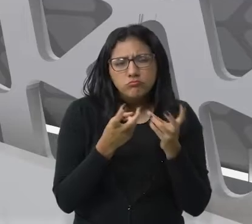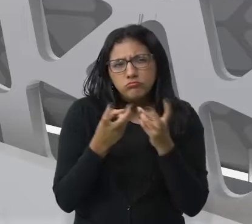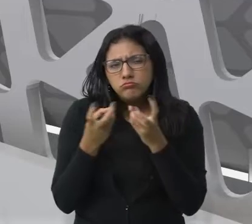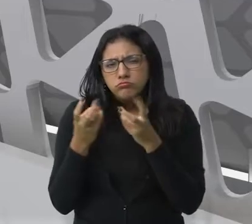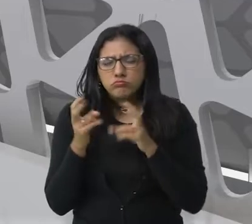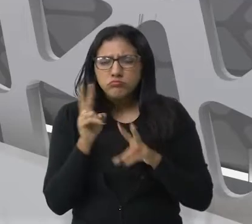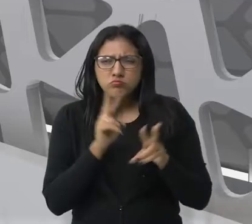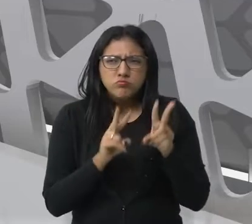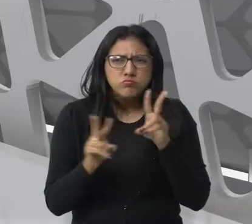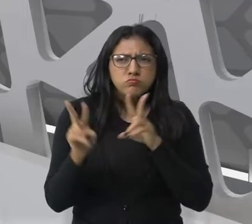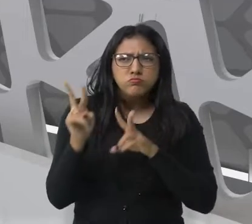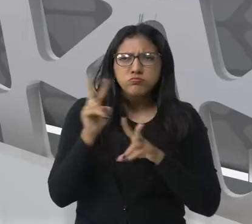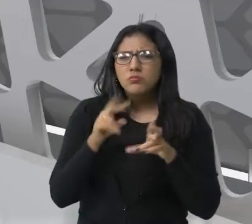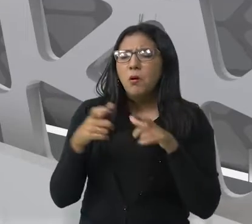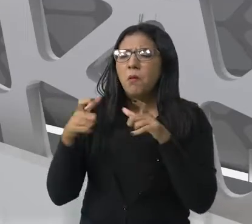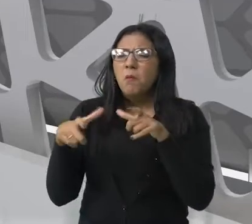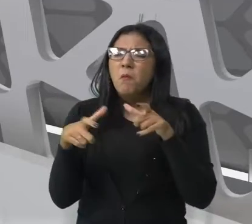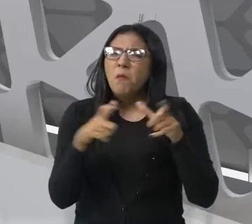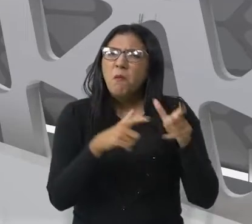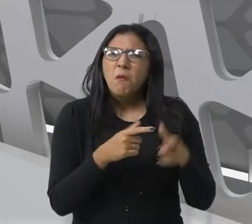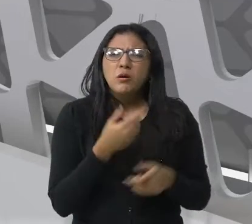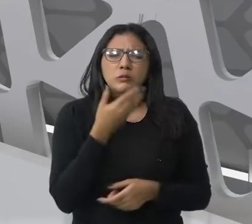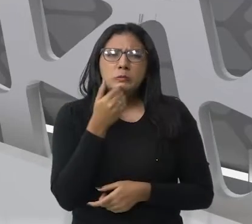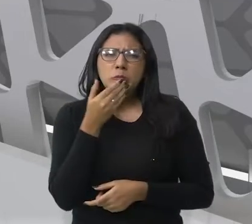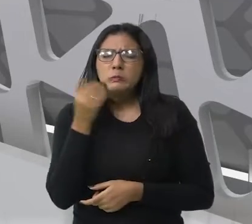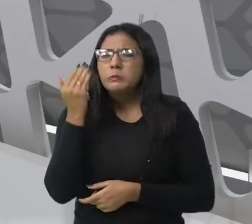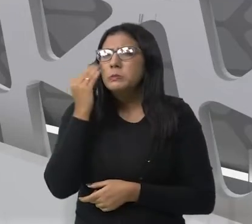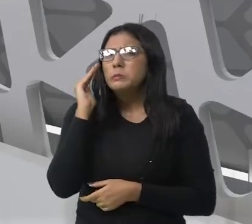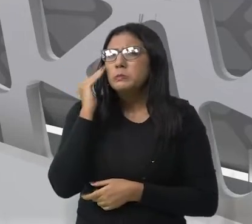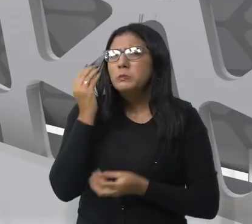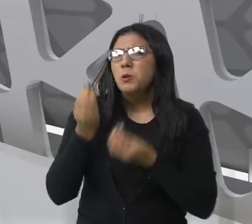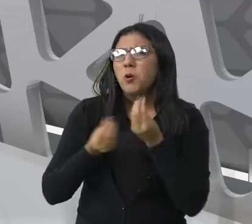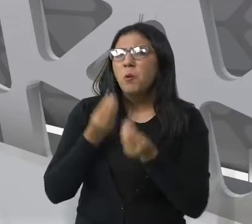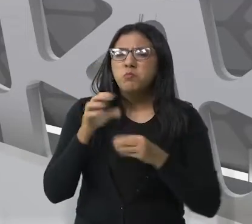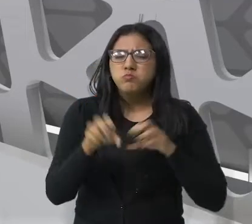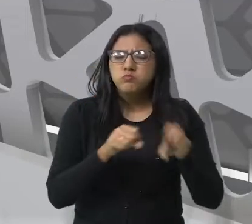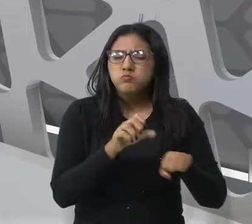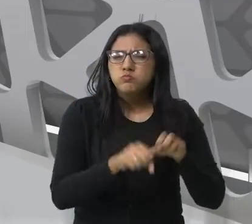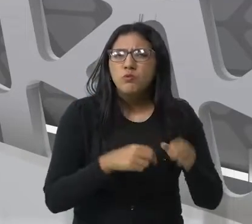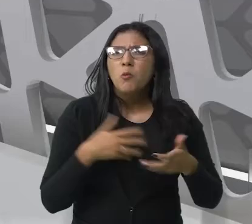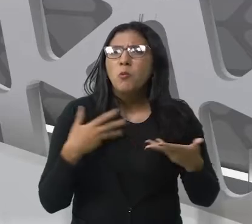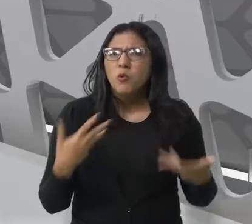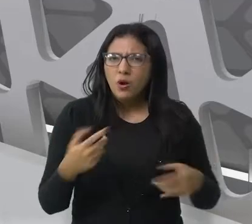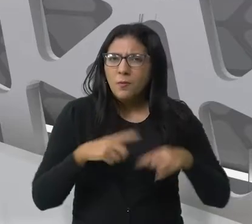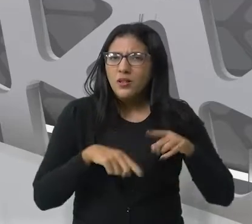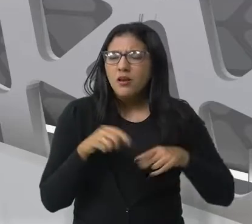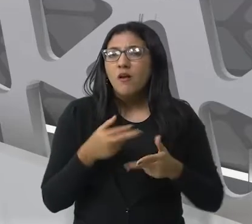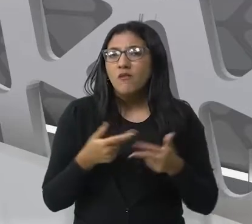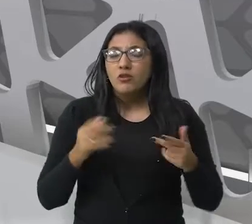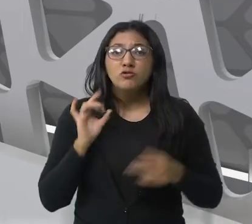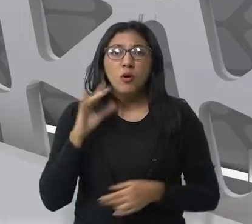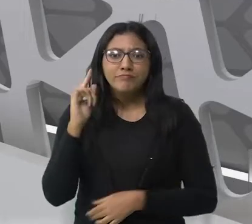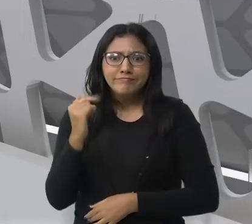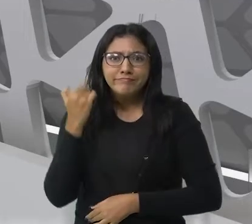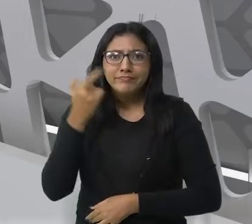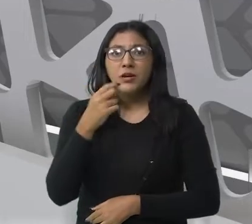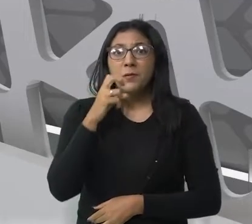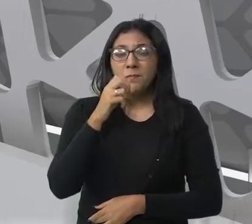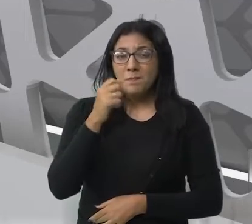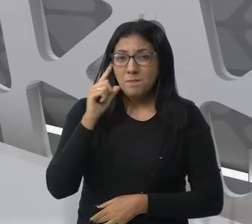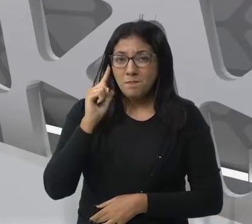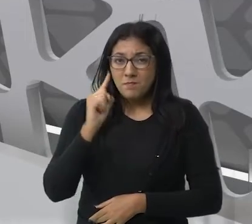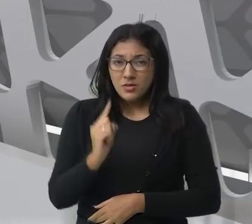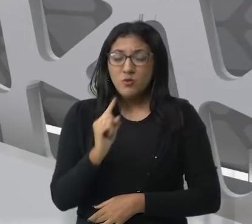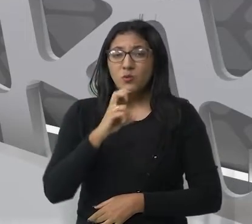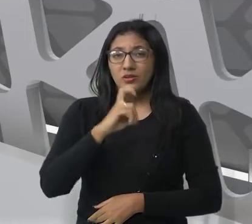a verificar o que tinha, o que poderia ser explorado, mas somente em 1534 que o Brasil